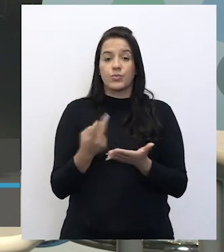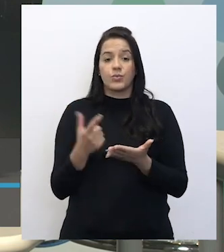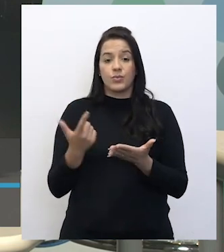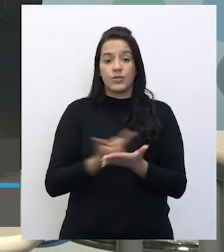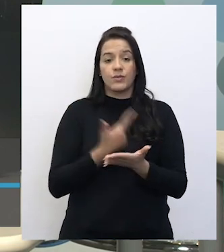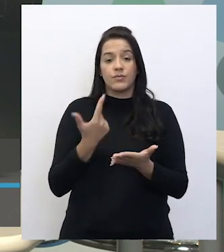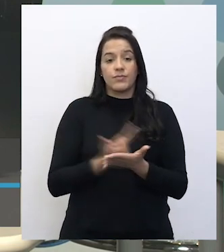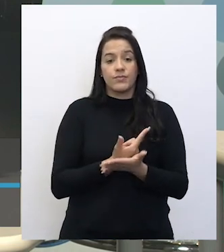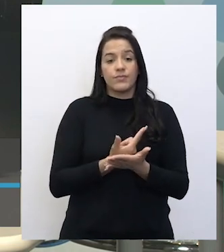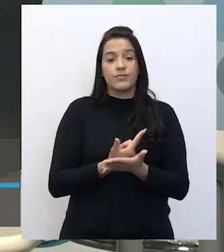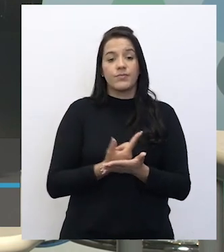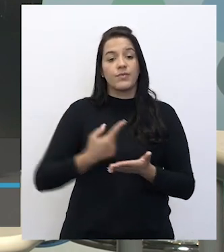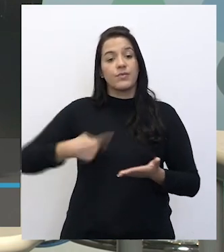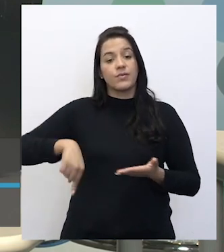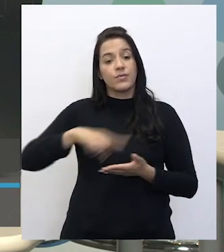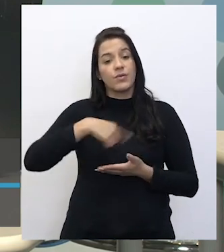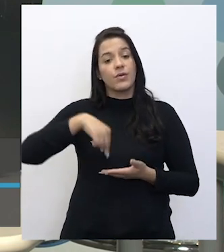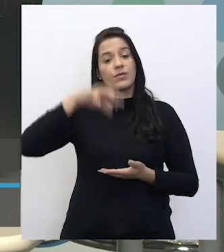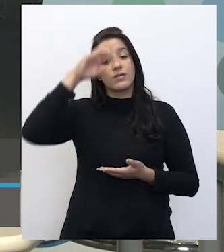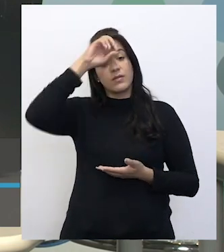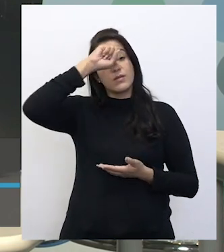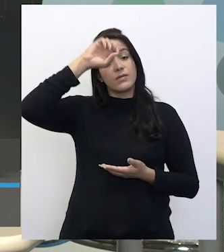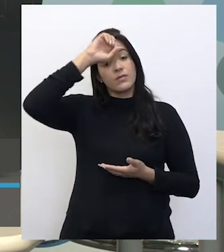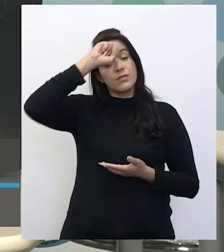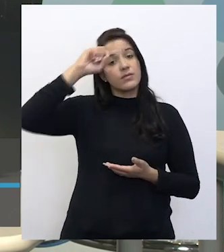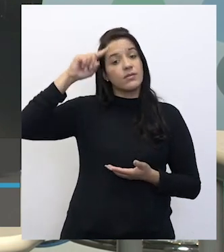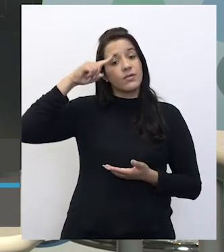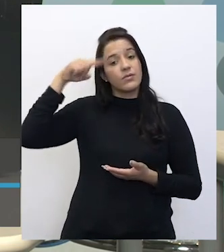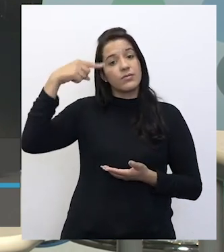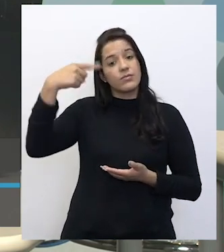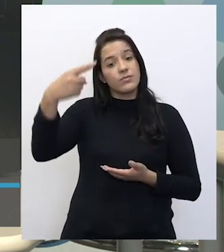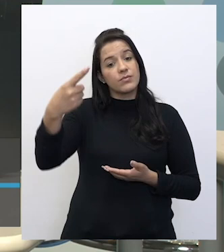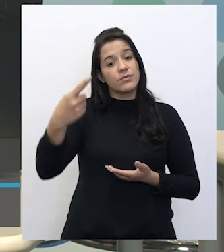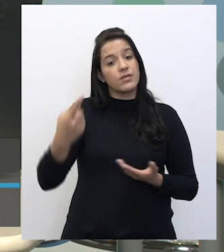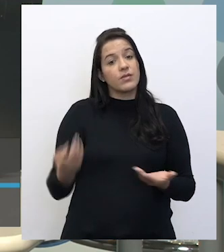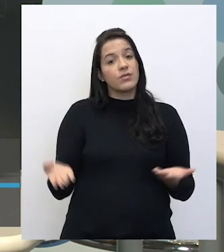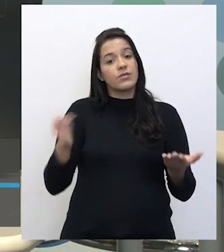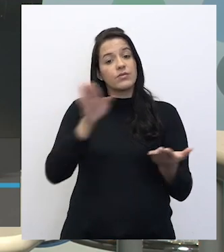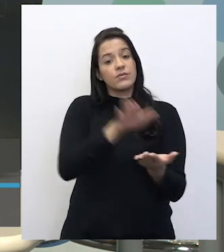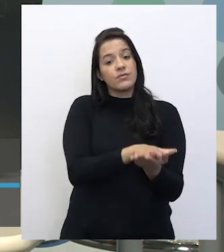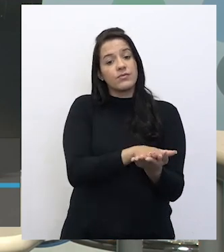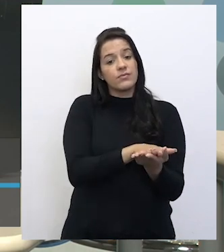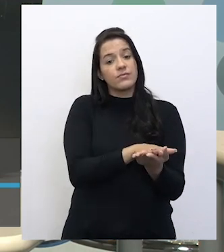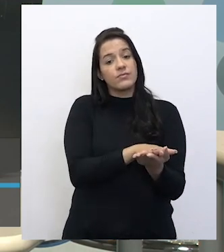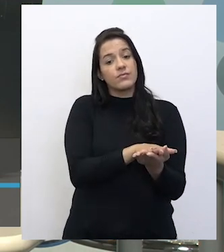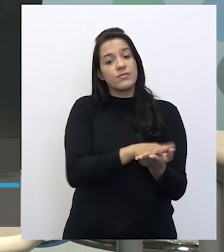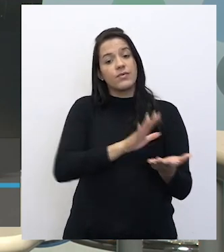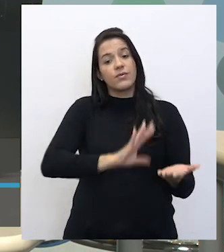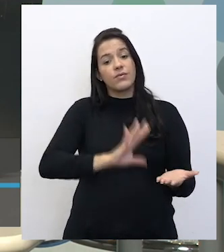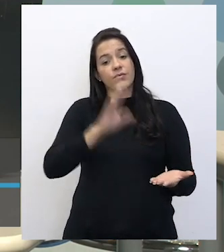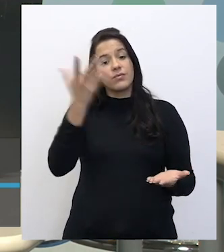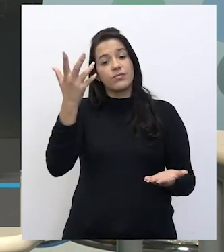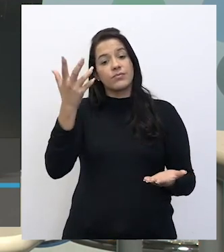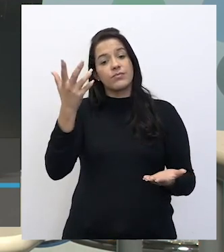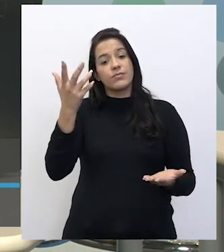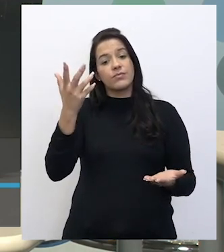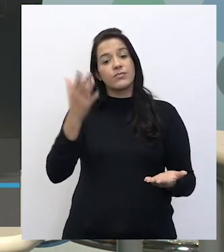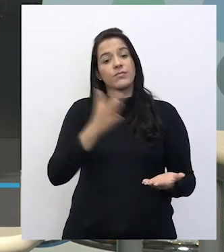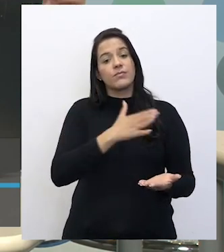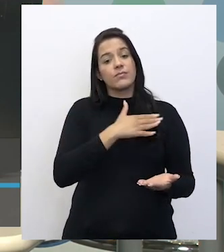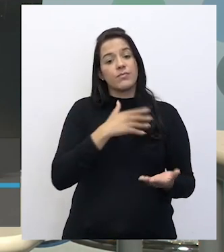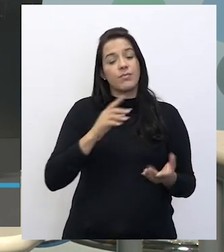né, é um livro onde nós aprendemos cotidianamente e ele só se fecha quando acontece uma coisa interessante, quando